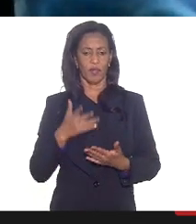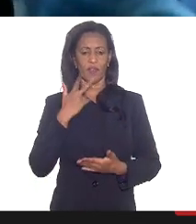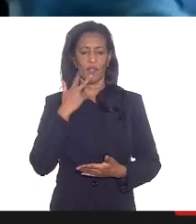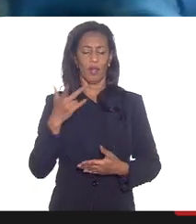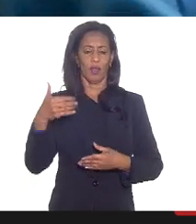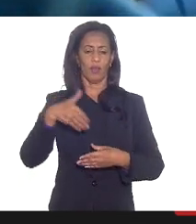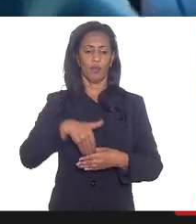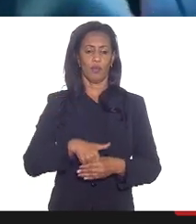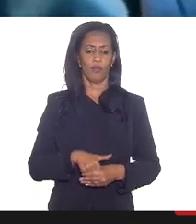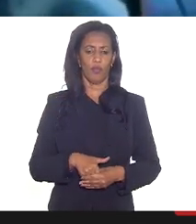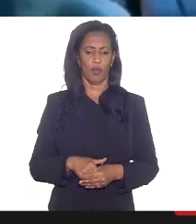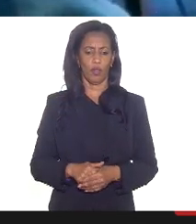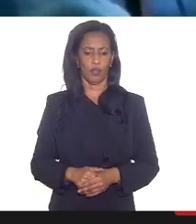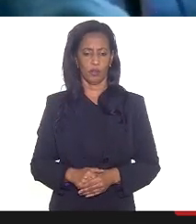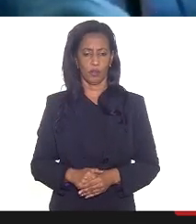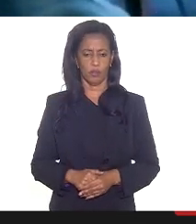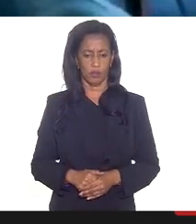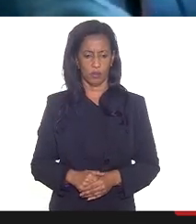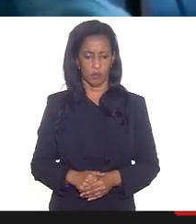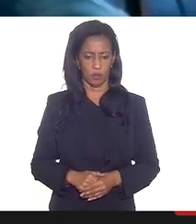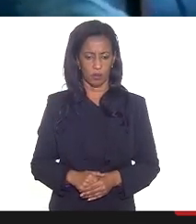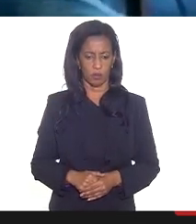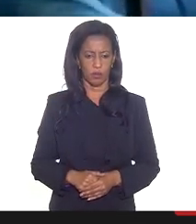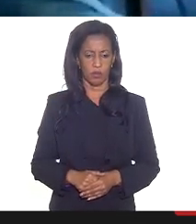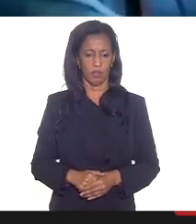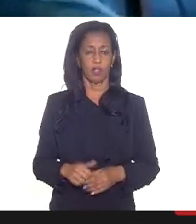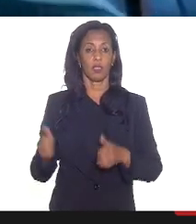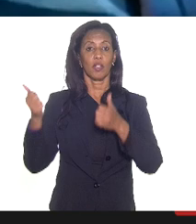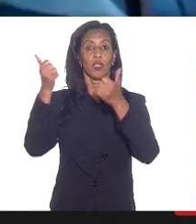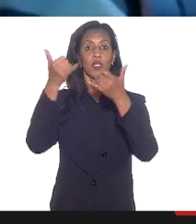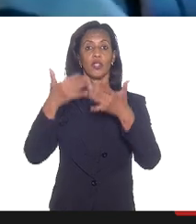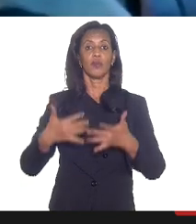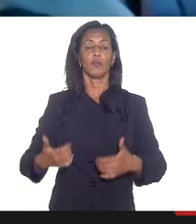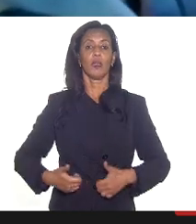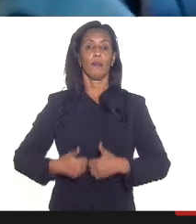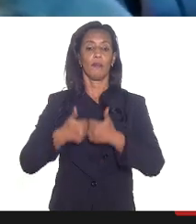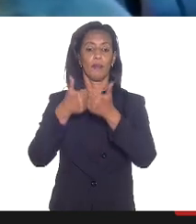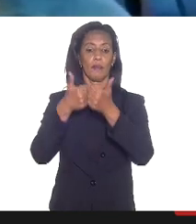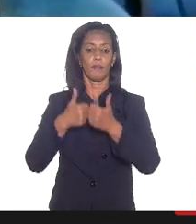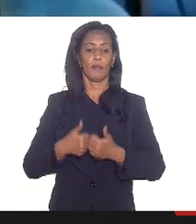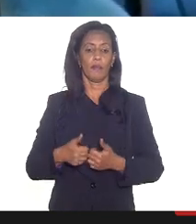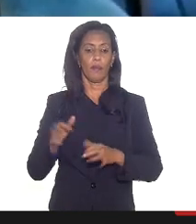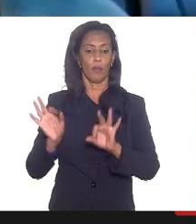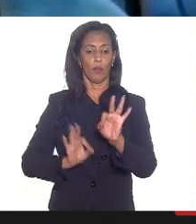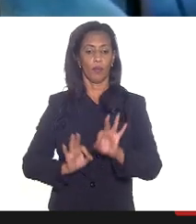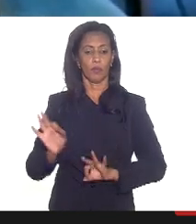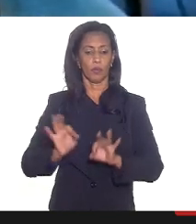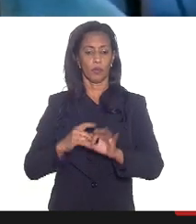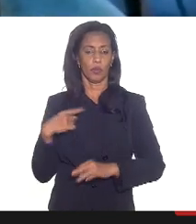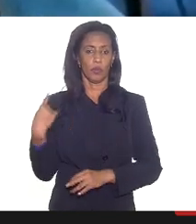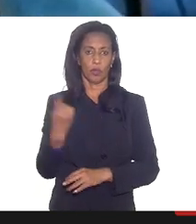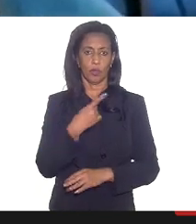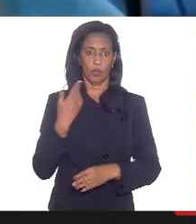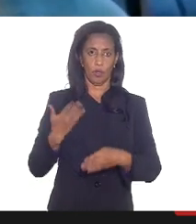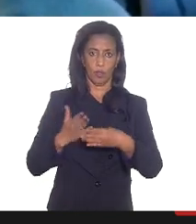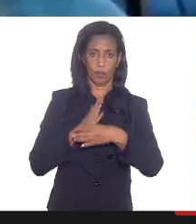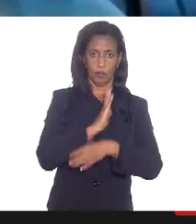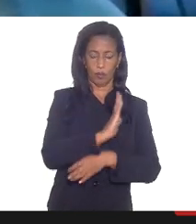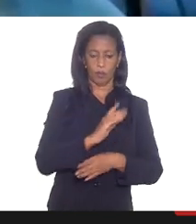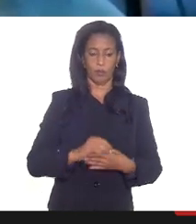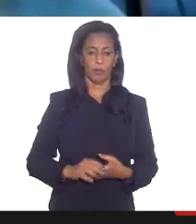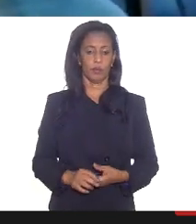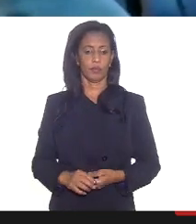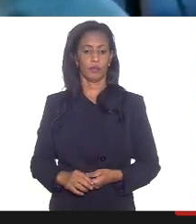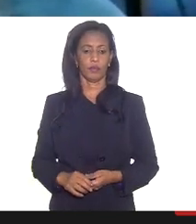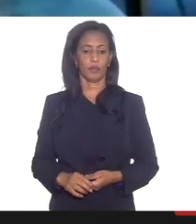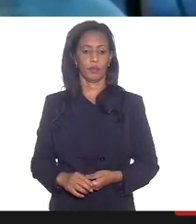voto, né, e explicar melhor o projeto que nós aprovamos